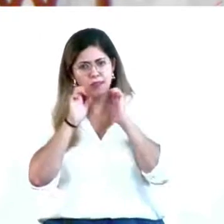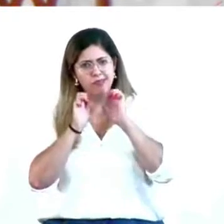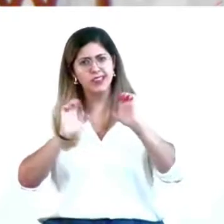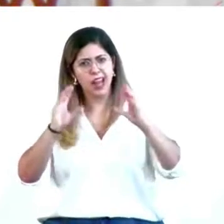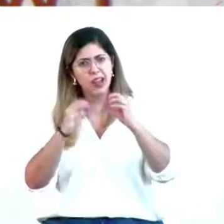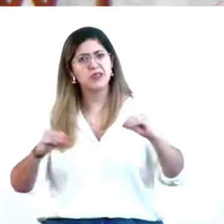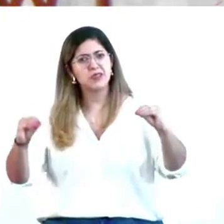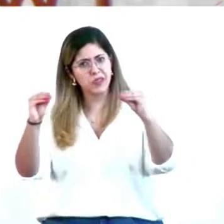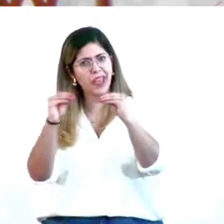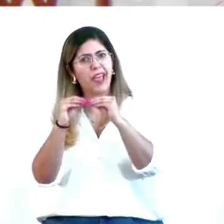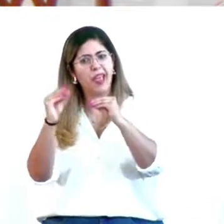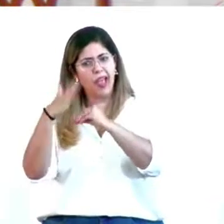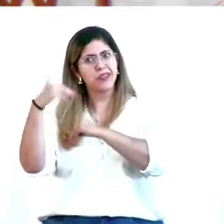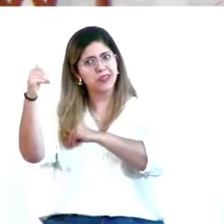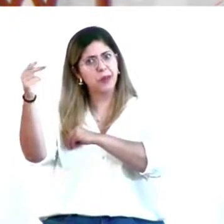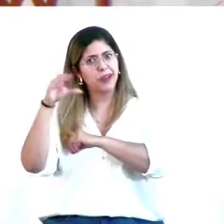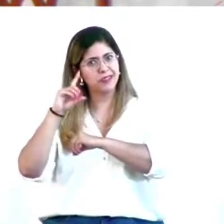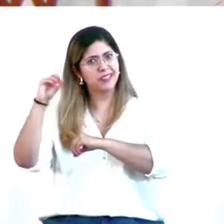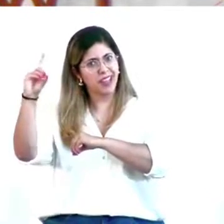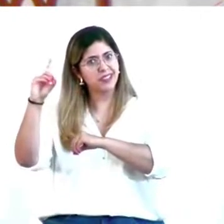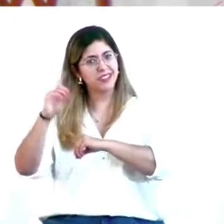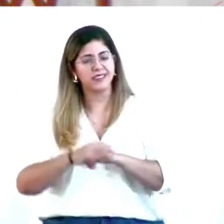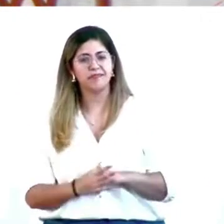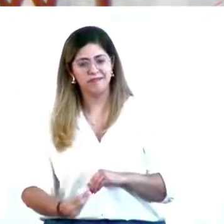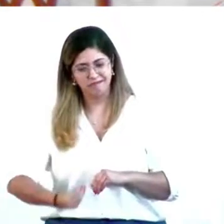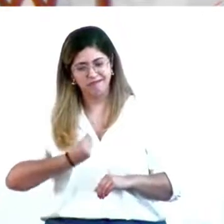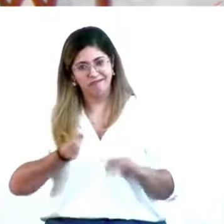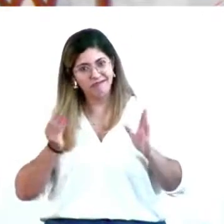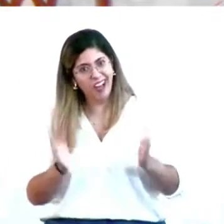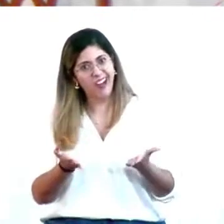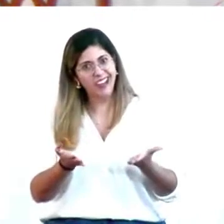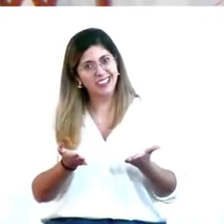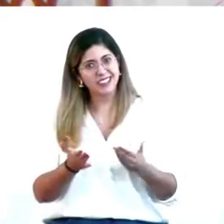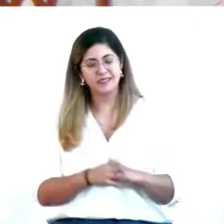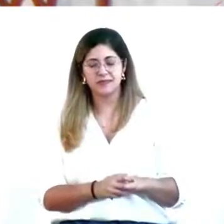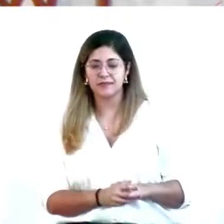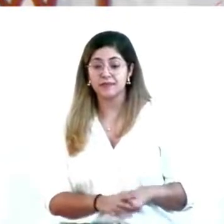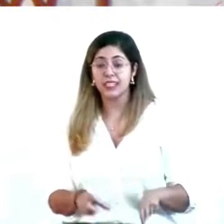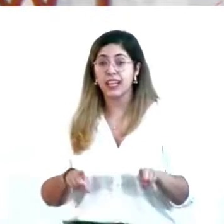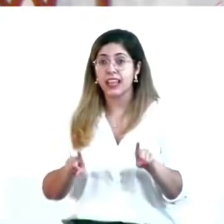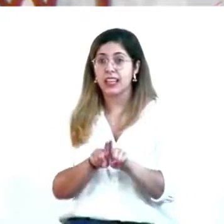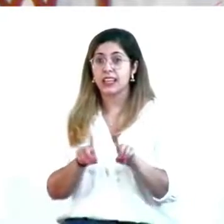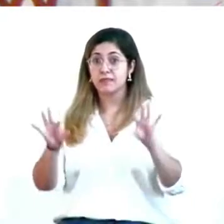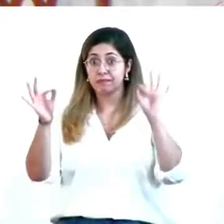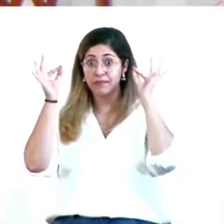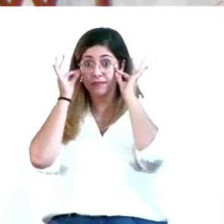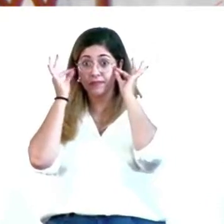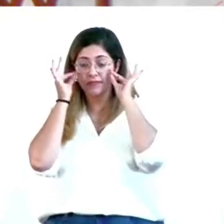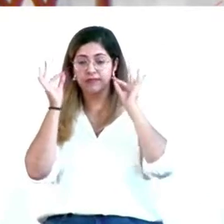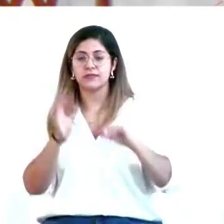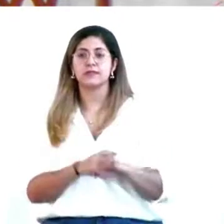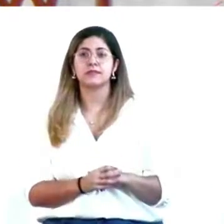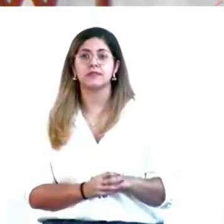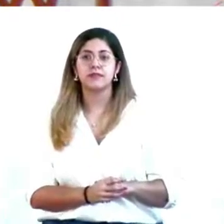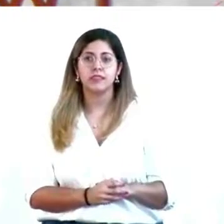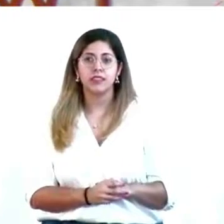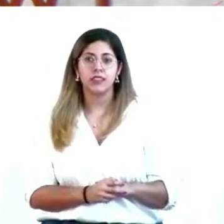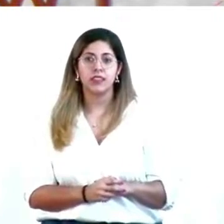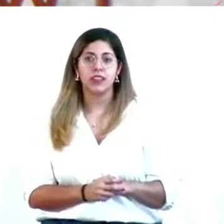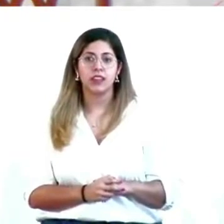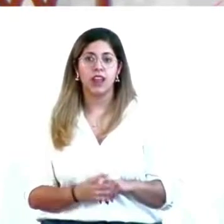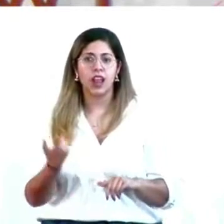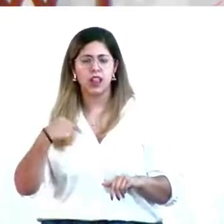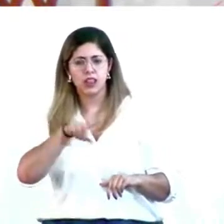da qual fomos chamados a vivermos. Por isso que ele vai destacar aqui, ao imitar a Deus, nós temos